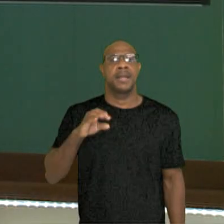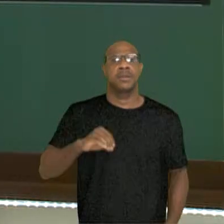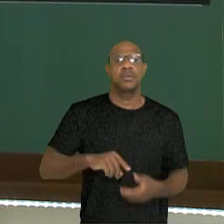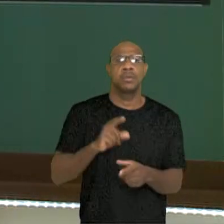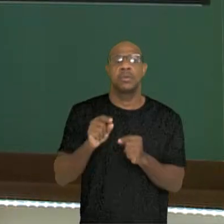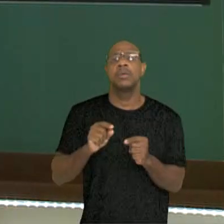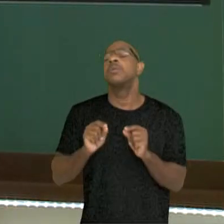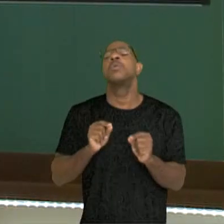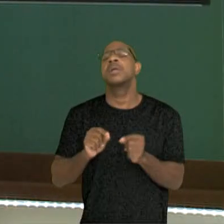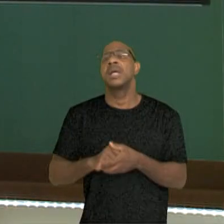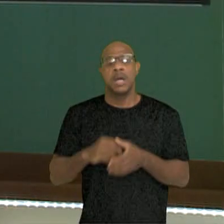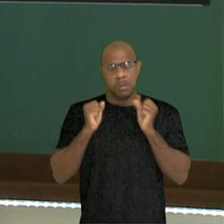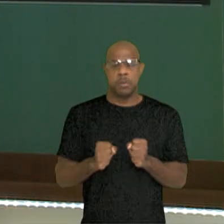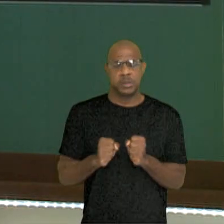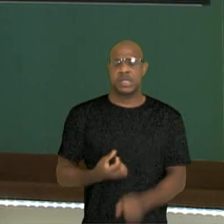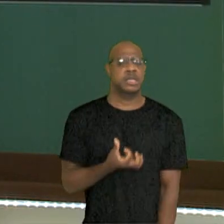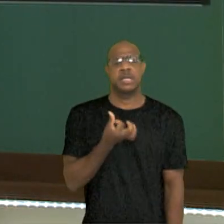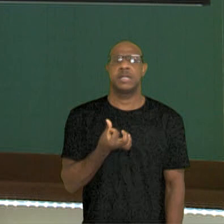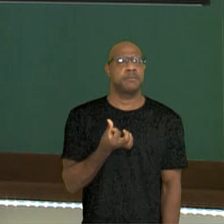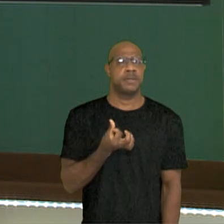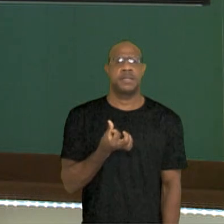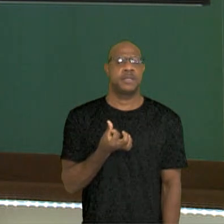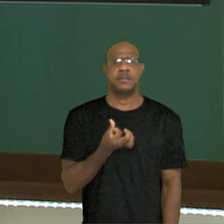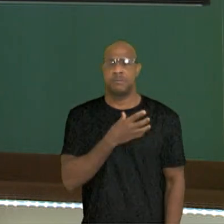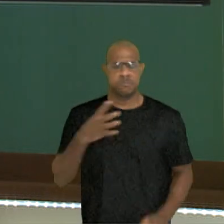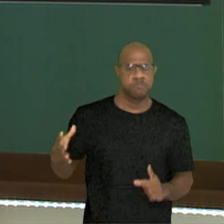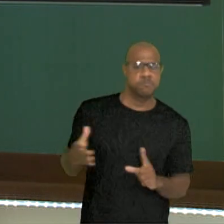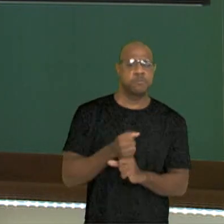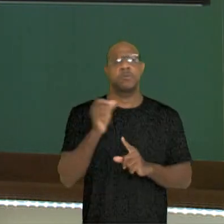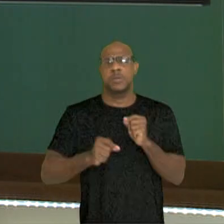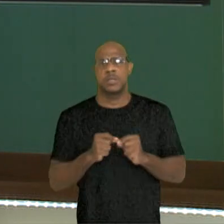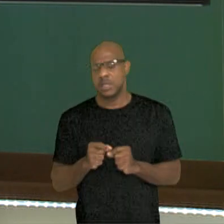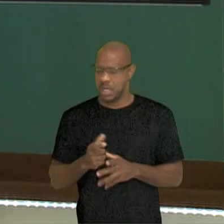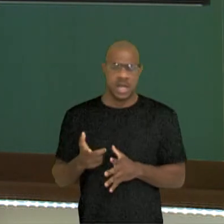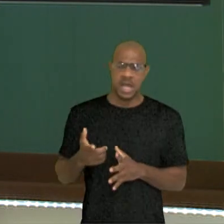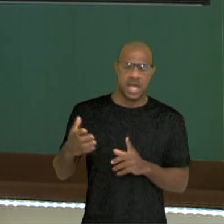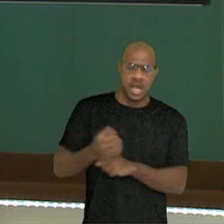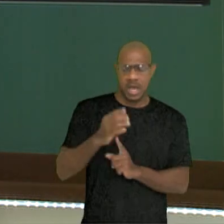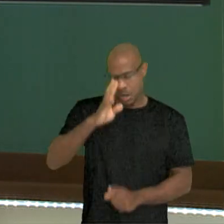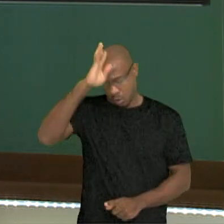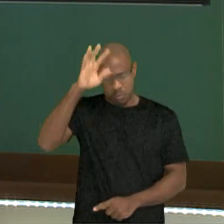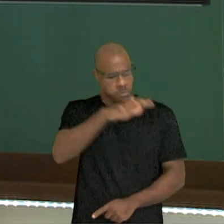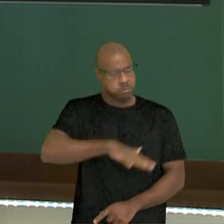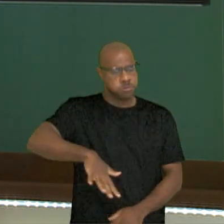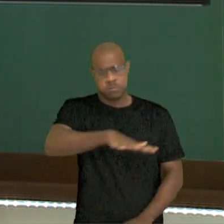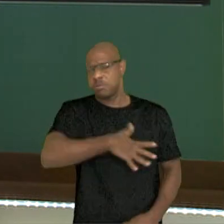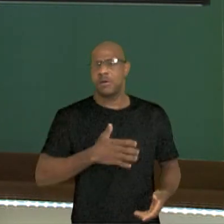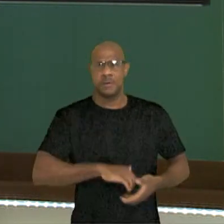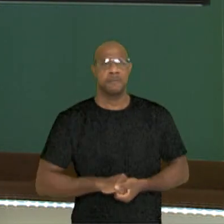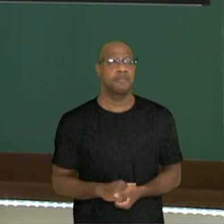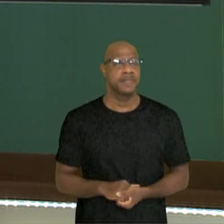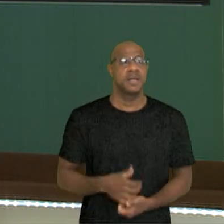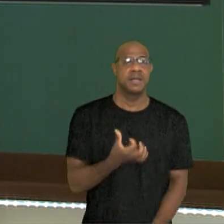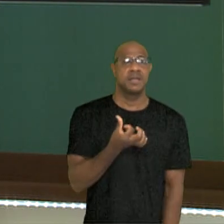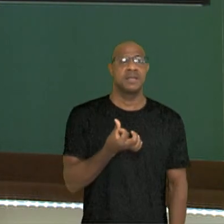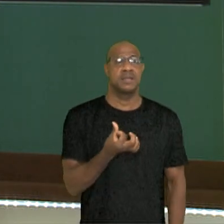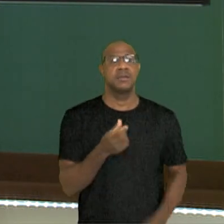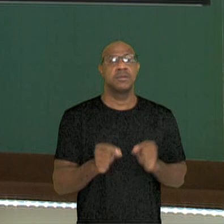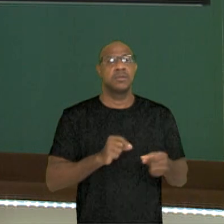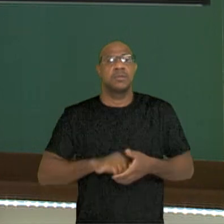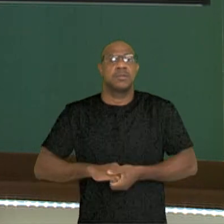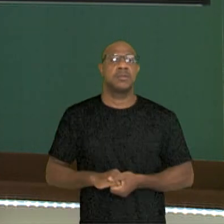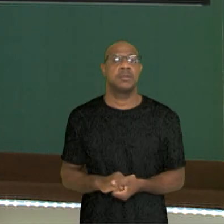ditador, era aquele poder de 6 meses, né, que dominaria Roma com poderes plenos. Só que aqui não vai ser só 6 meses, ele vai se